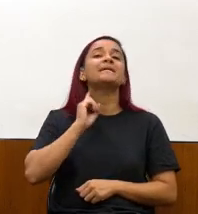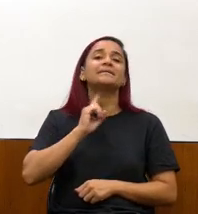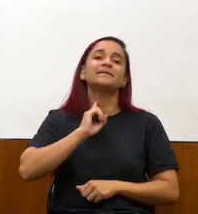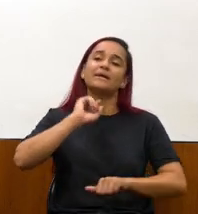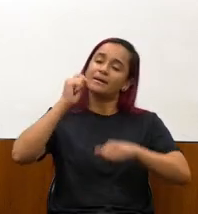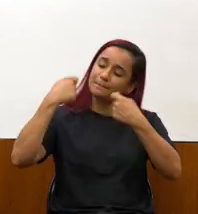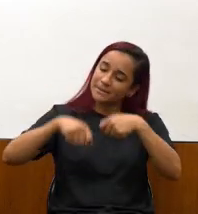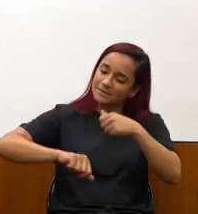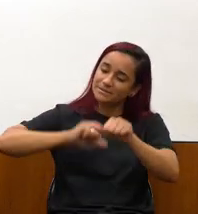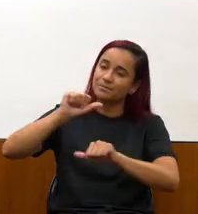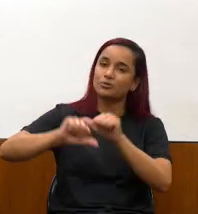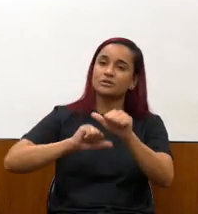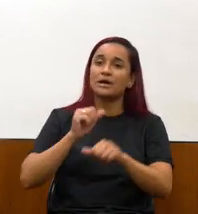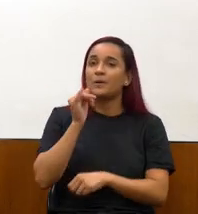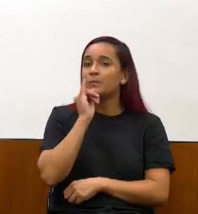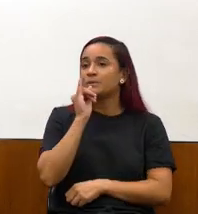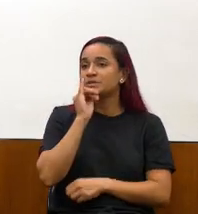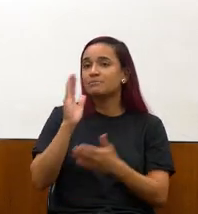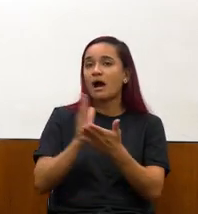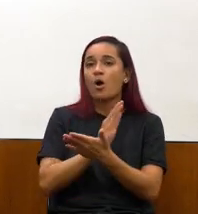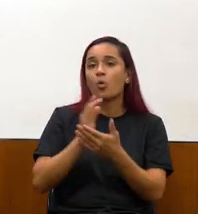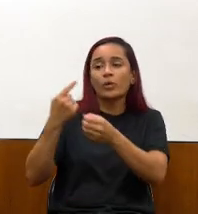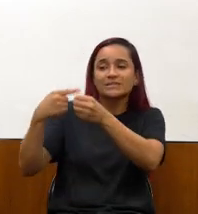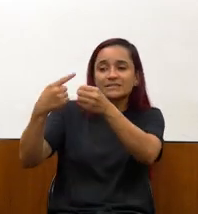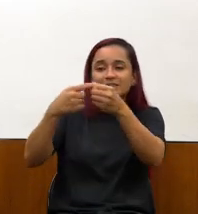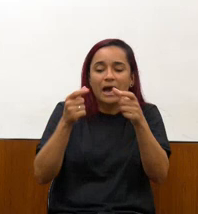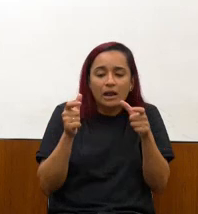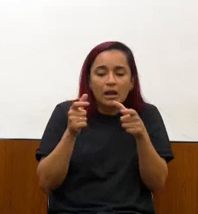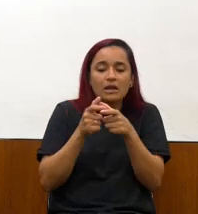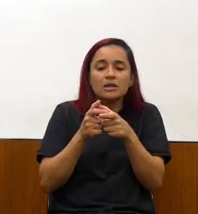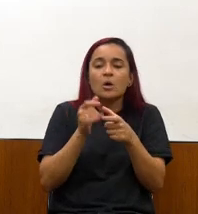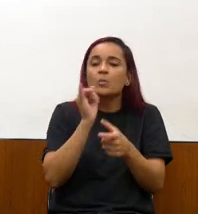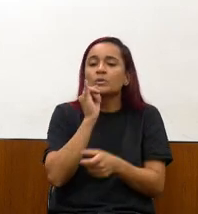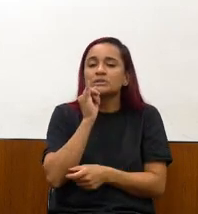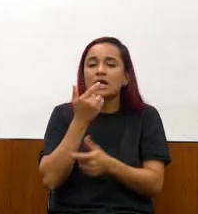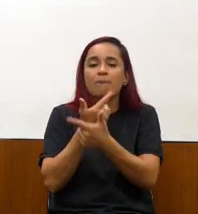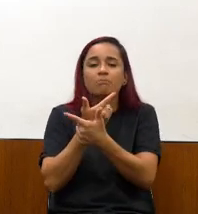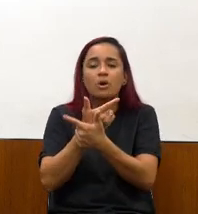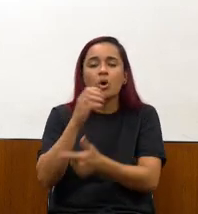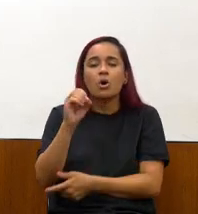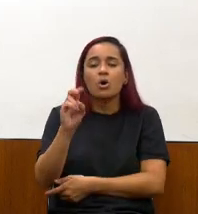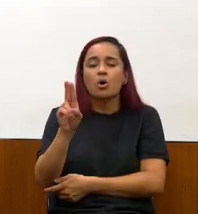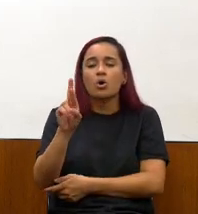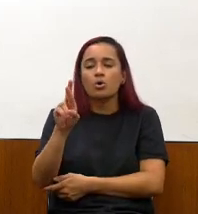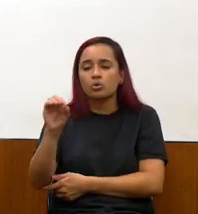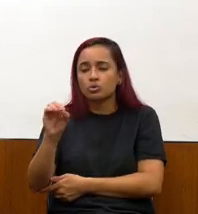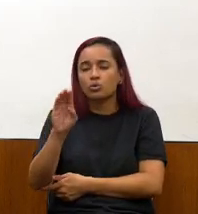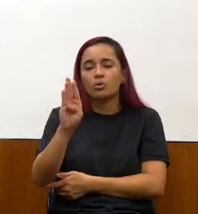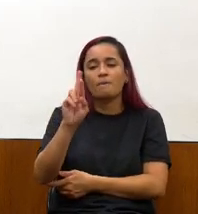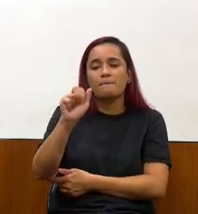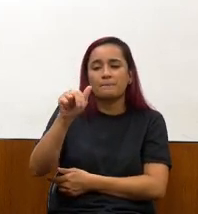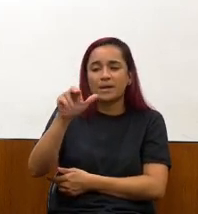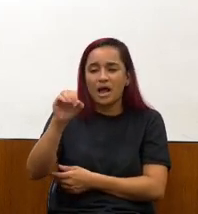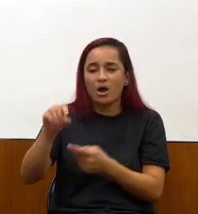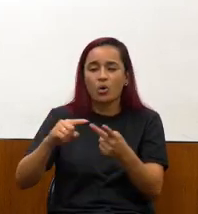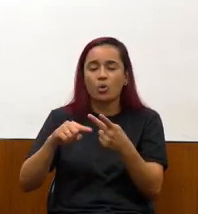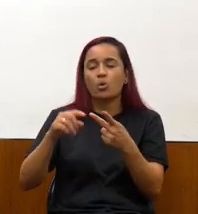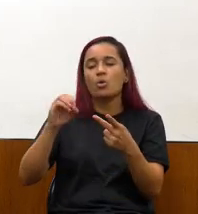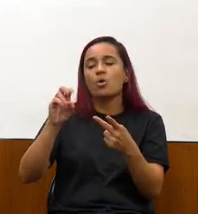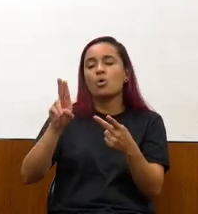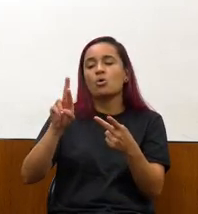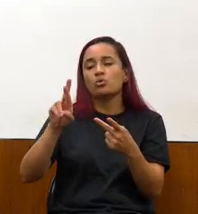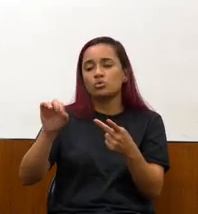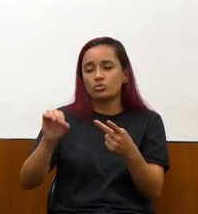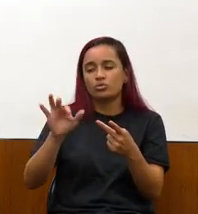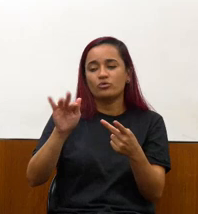do interior, como Ouro Branco, Ouro Fino, precisam mudar e precisam cada dia mais entender que a calçada que